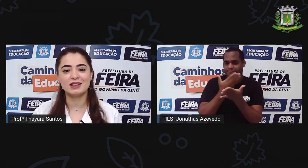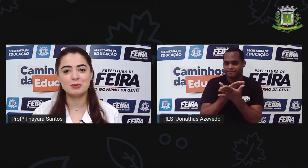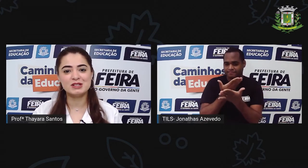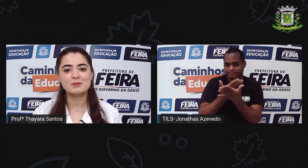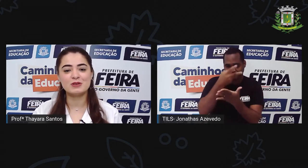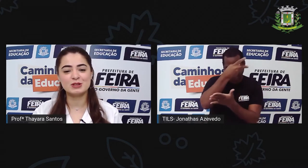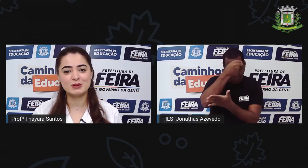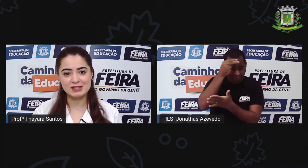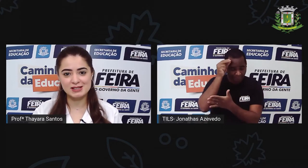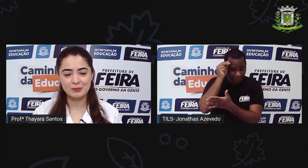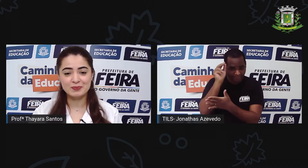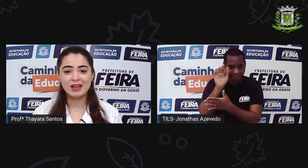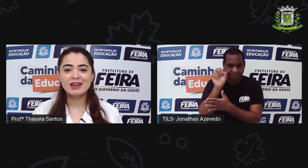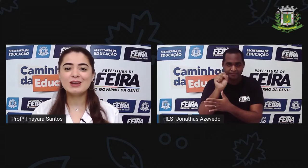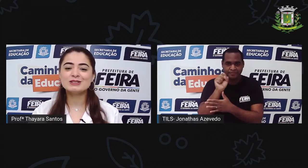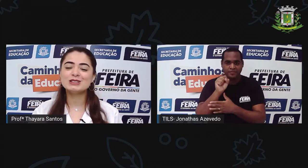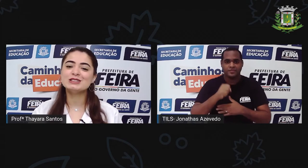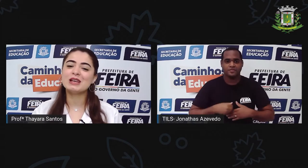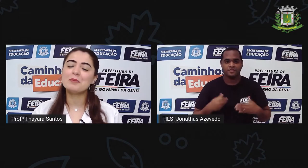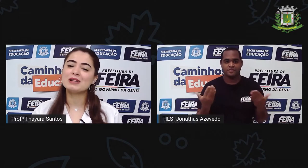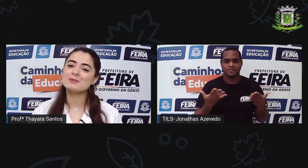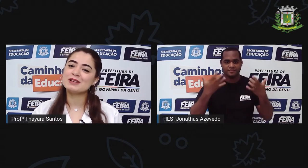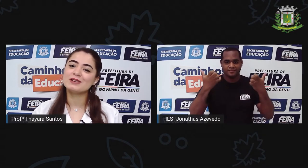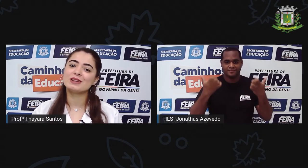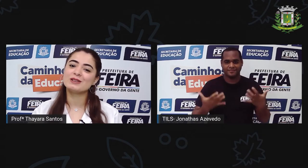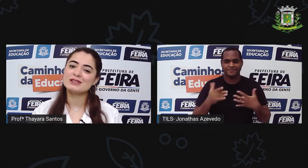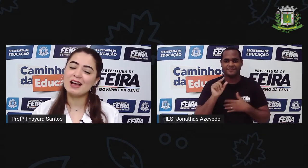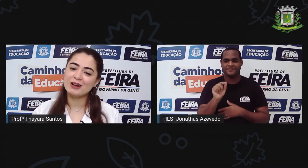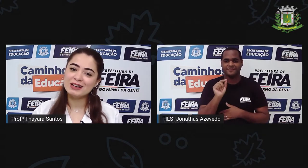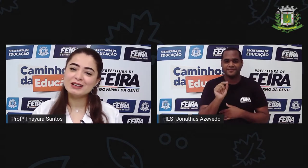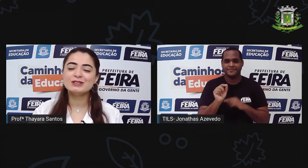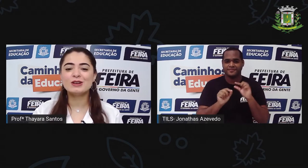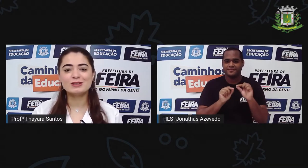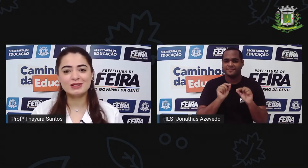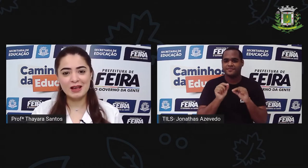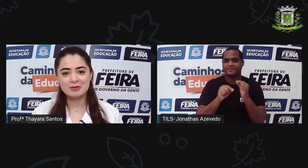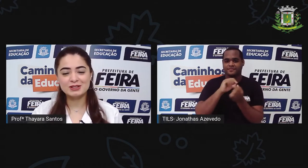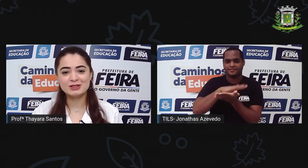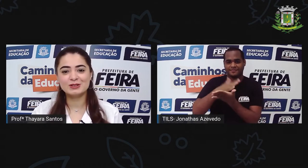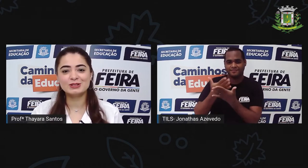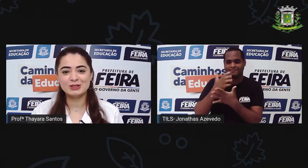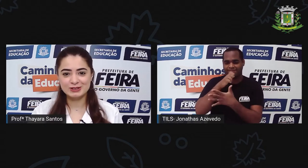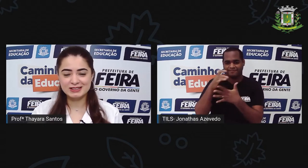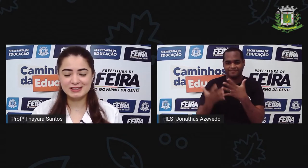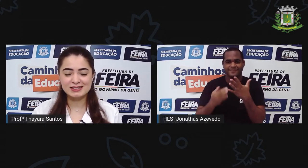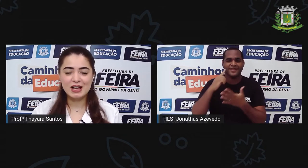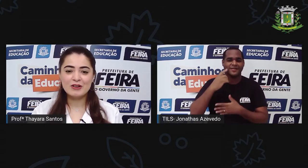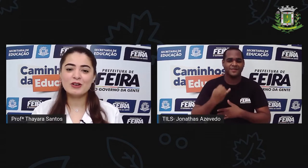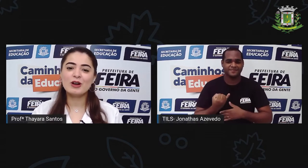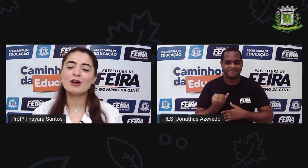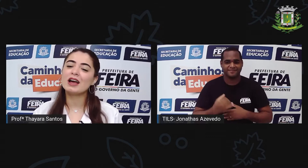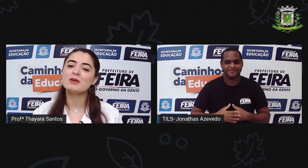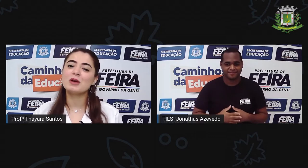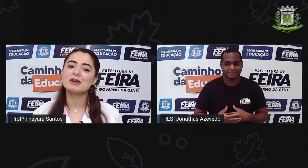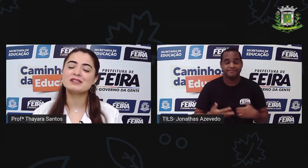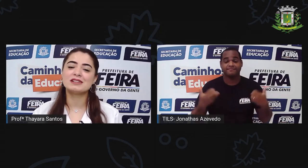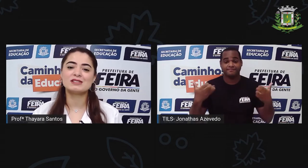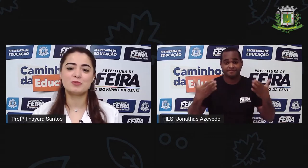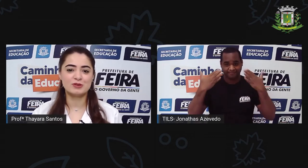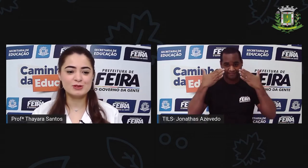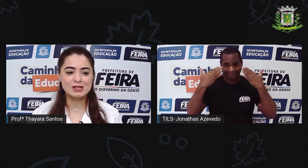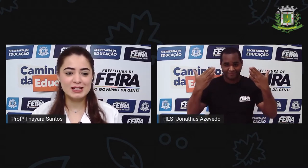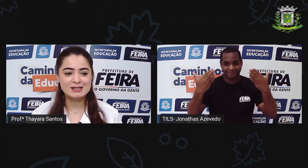da Secretaria Municipal de Educação. E hoje a gente tem a participação na nossa aula do nosso intérprete, o Jonathan. Vou colocar aqui minha